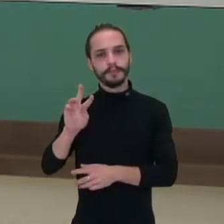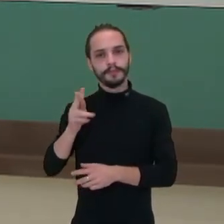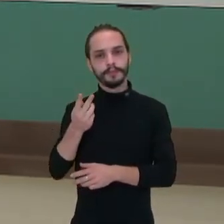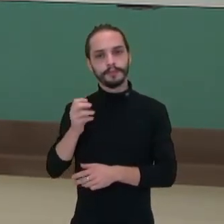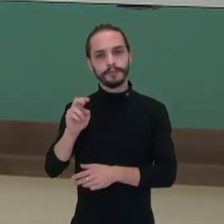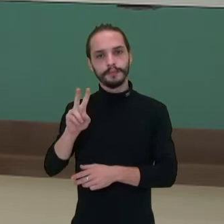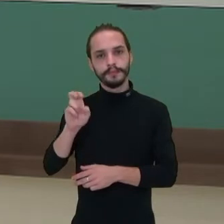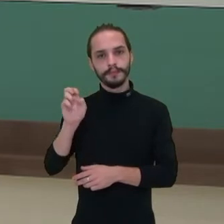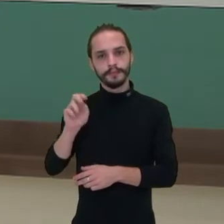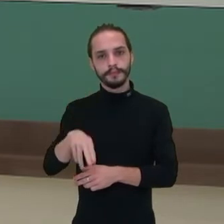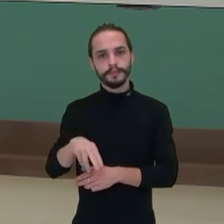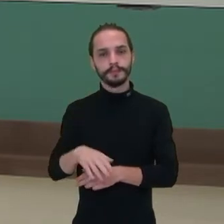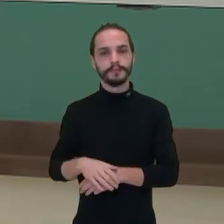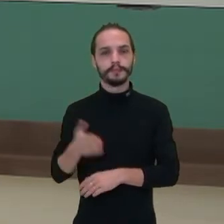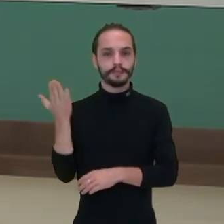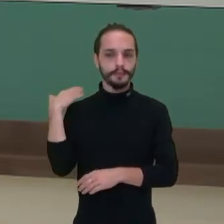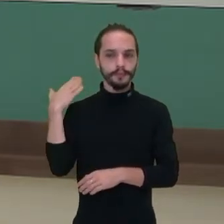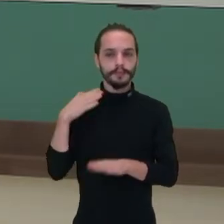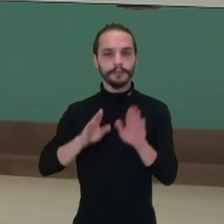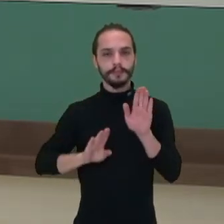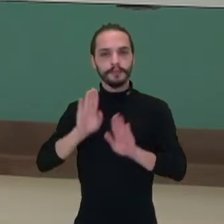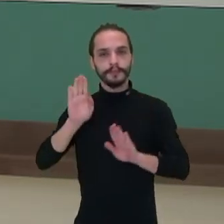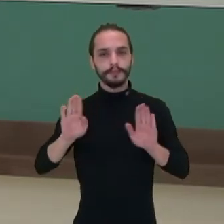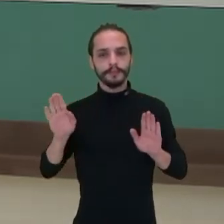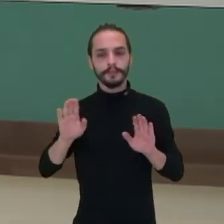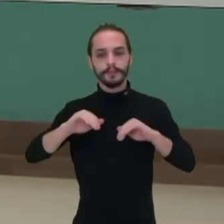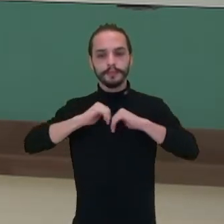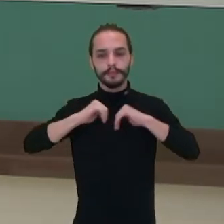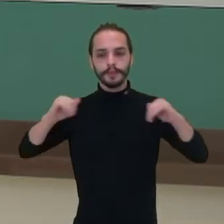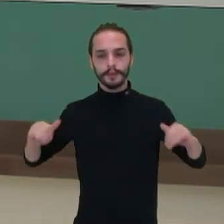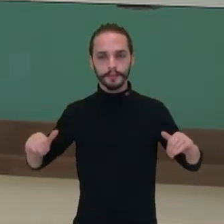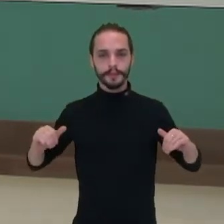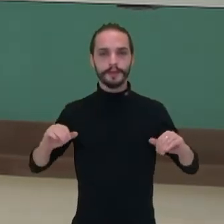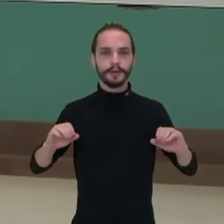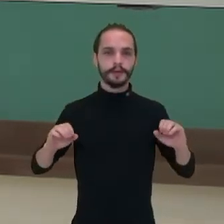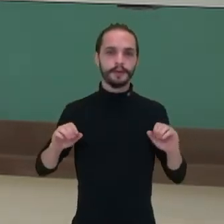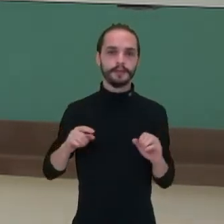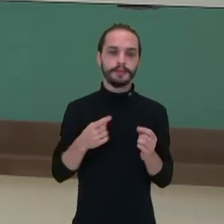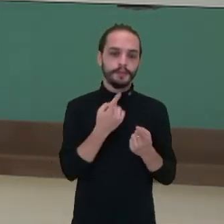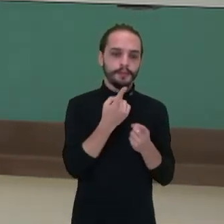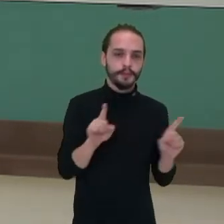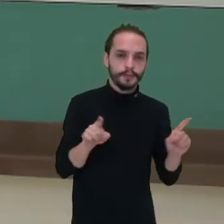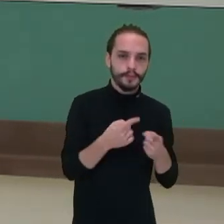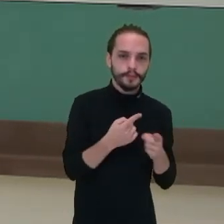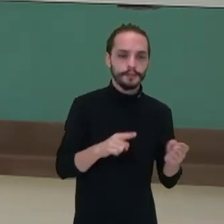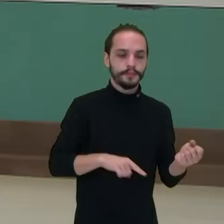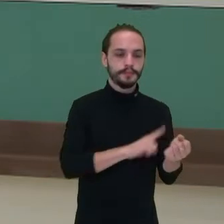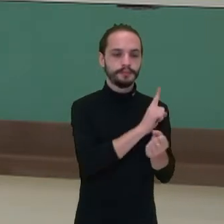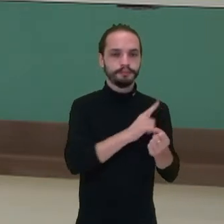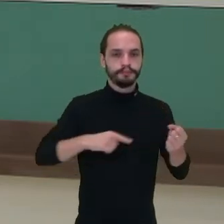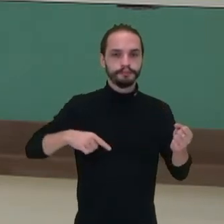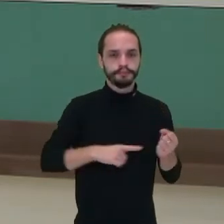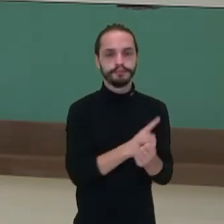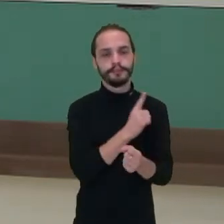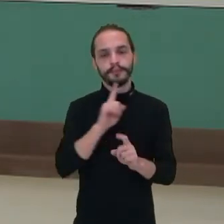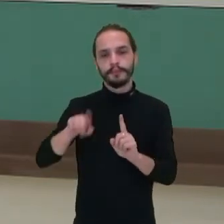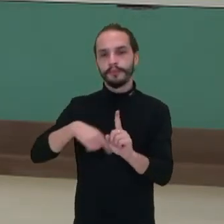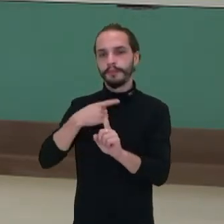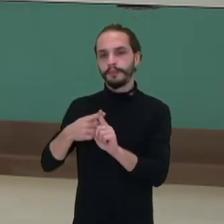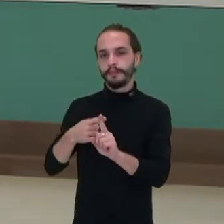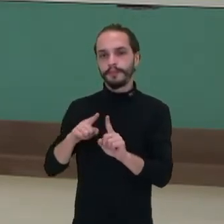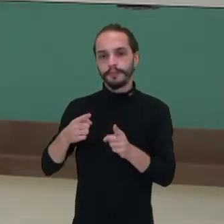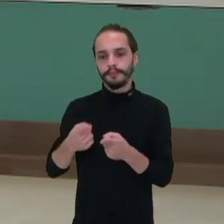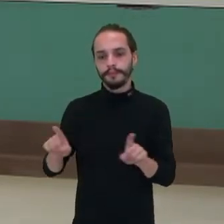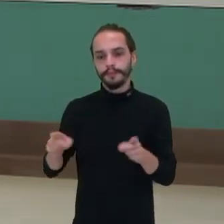e o coral antigamente era uma coisa à parte. E a ópera fez essa integração também, a integração entre grupo musical e mais uma pessoa